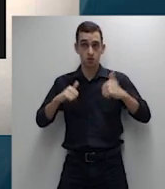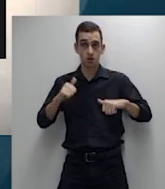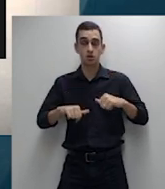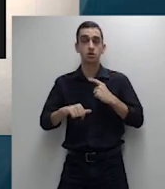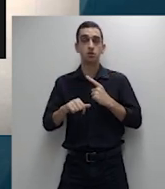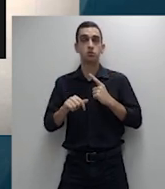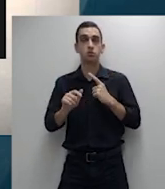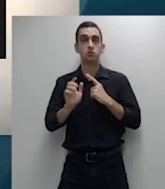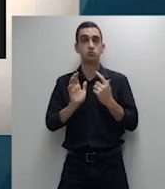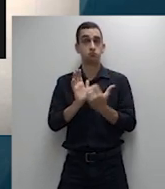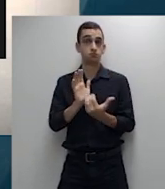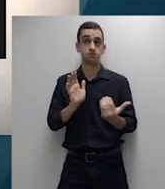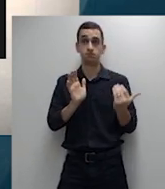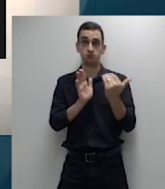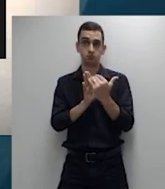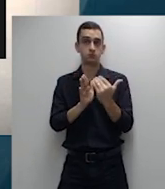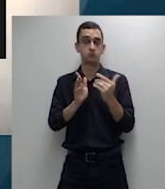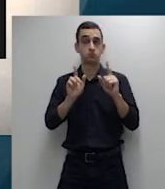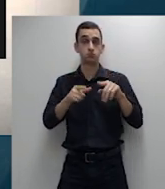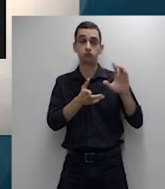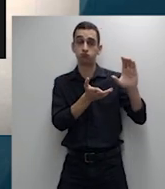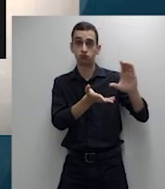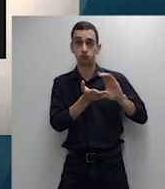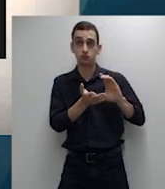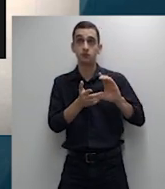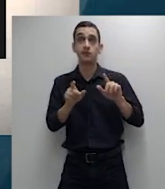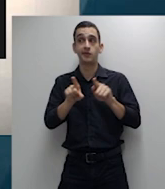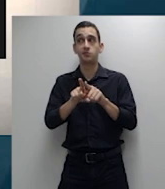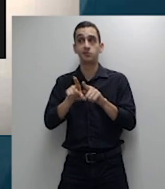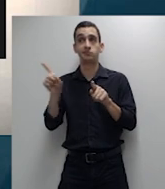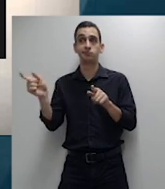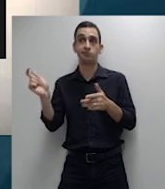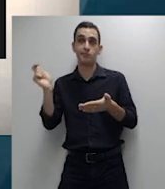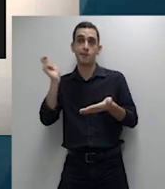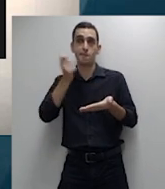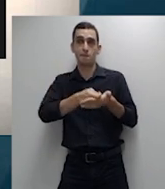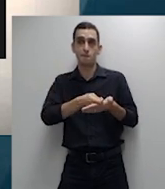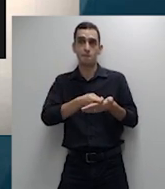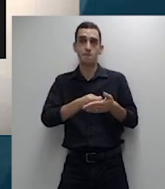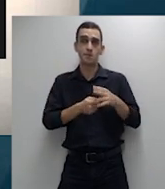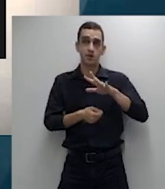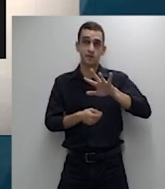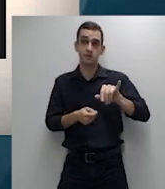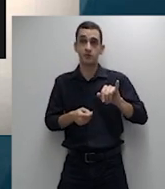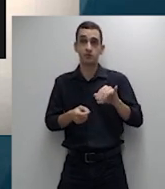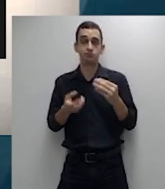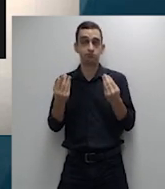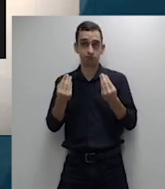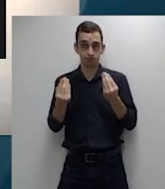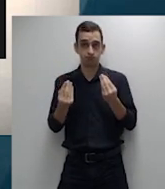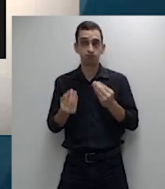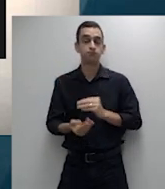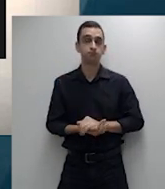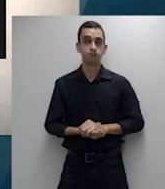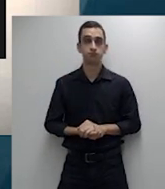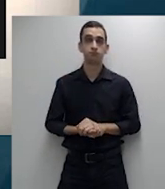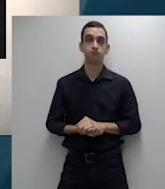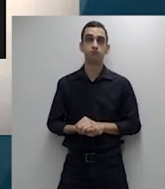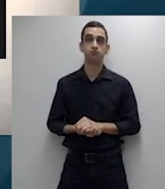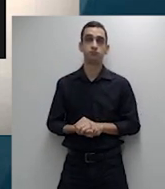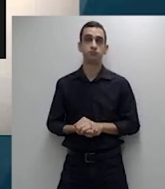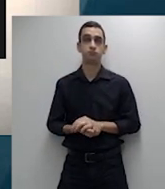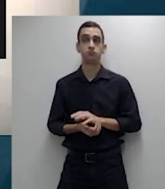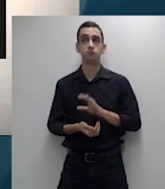mas não só do Polo criador mas também do Polo devedor no caso aqui do contribuí a mais